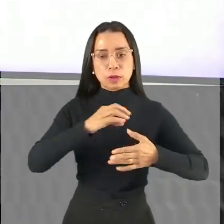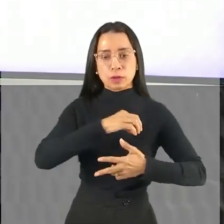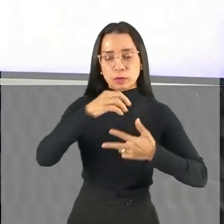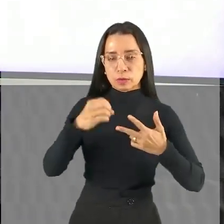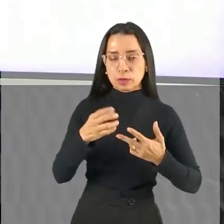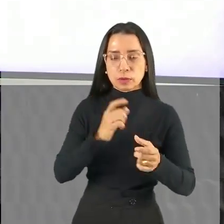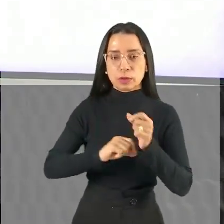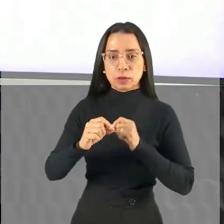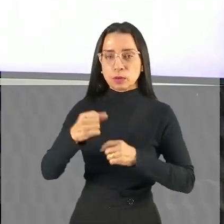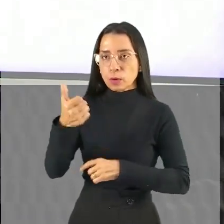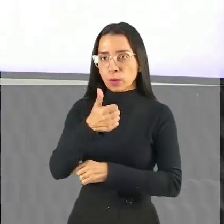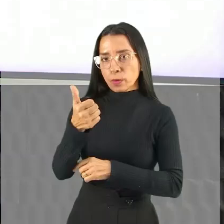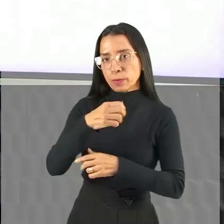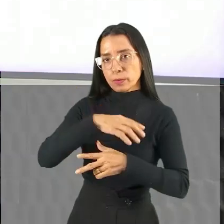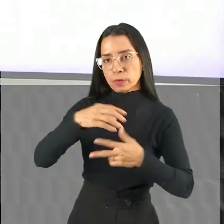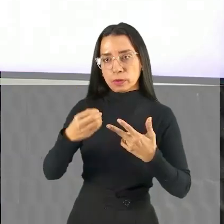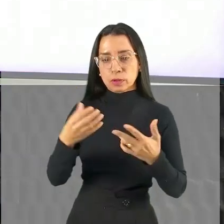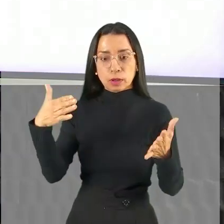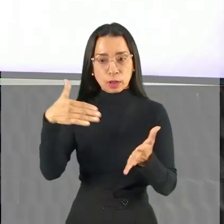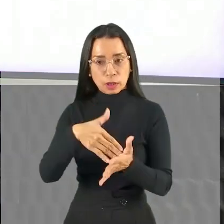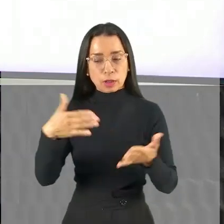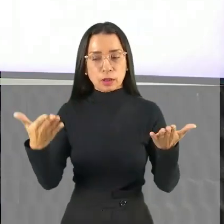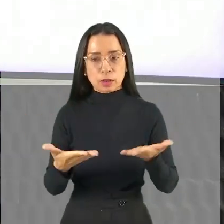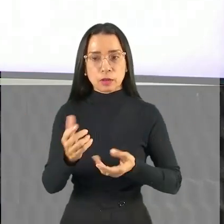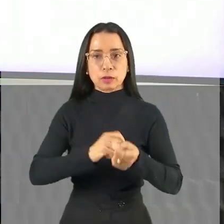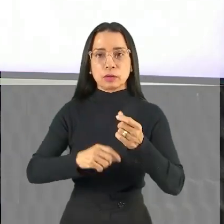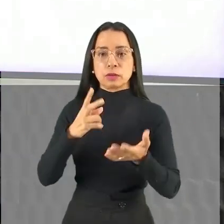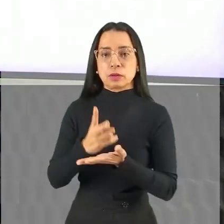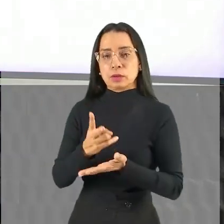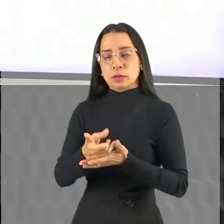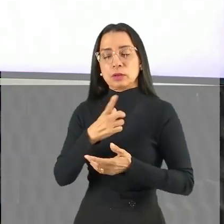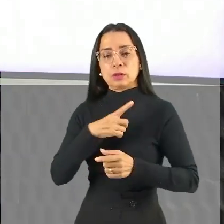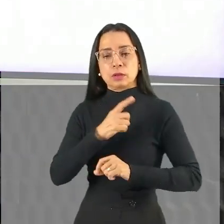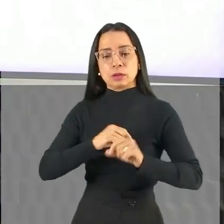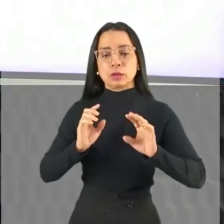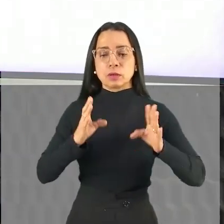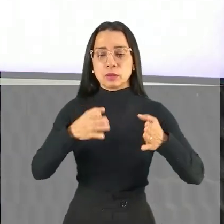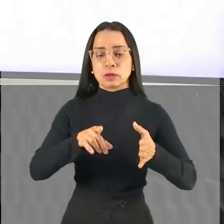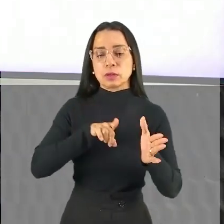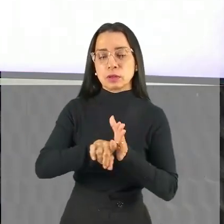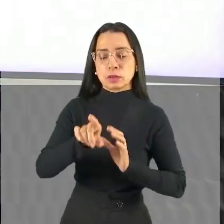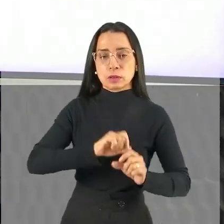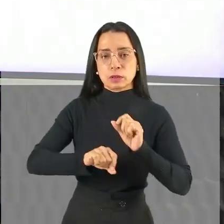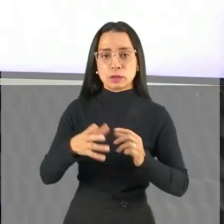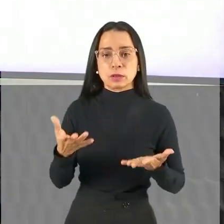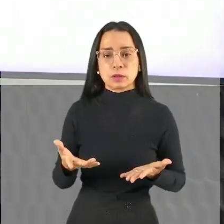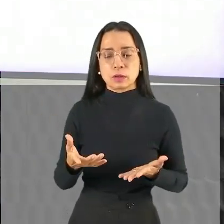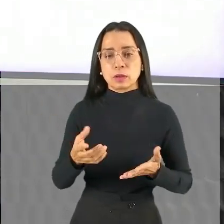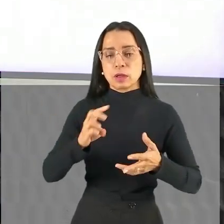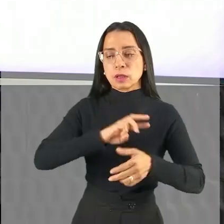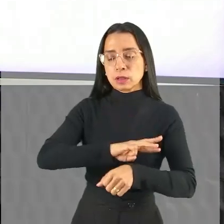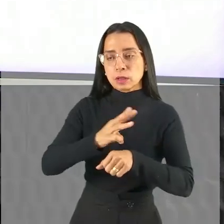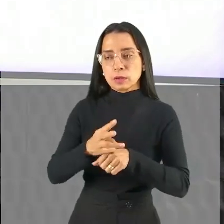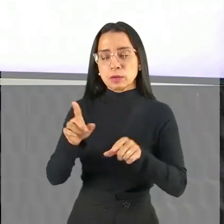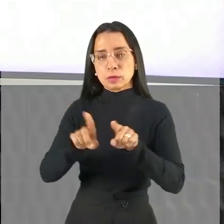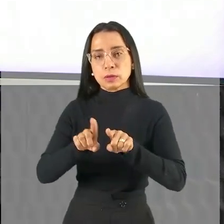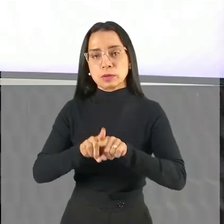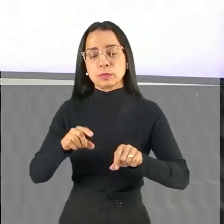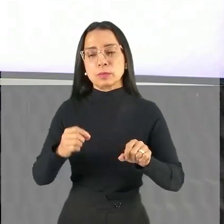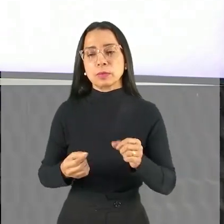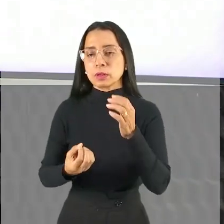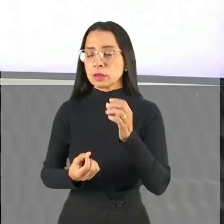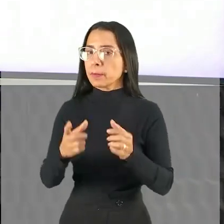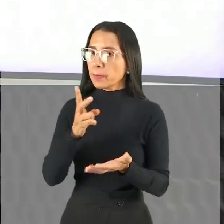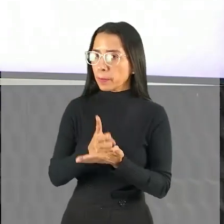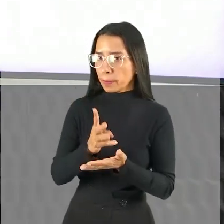Desde quando o primeiro Enem até então, sempre se tem abordado essa questão. Então, aqui na UEMA também, ela sempre